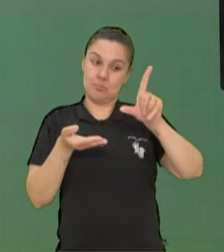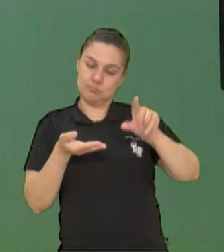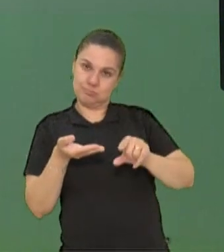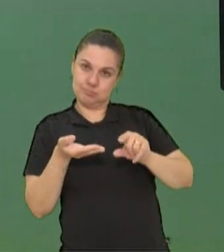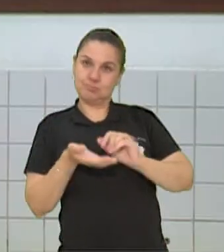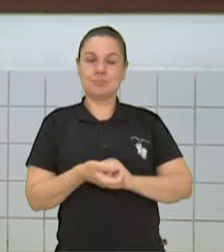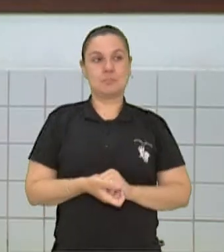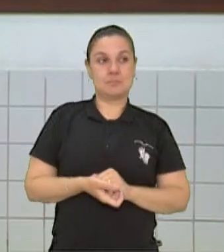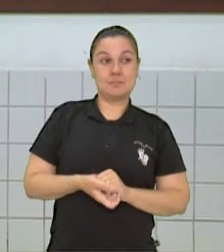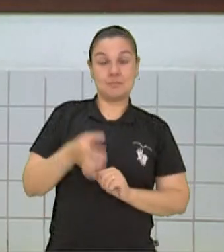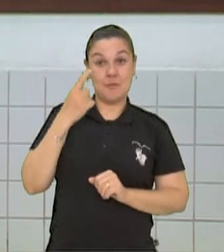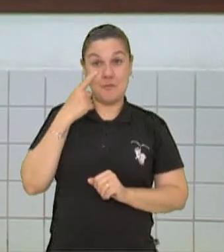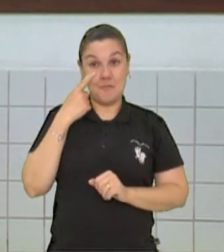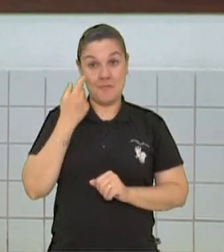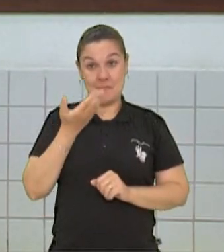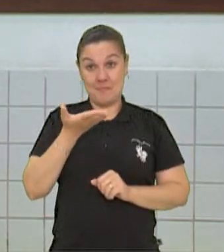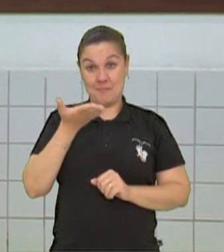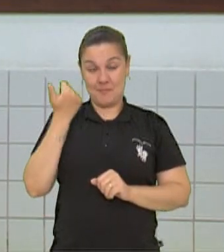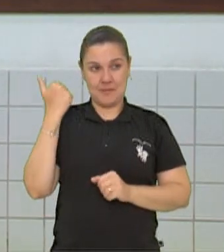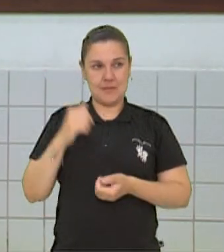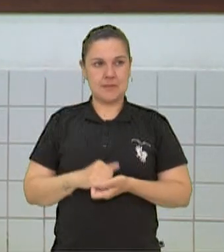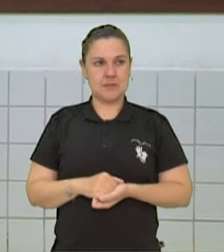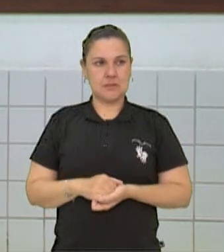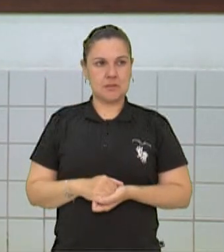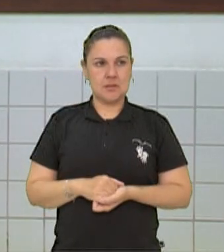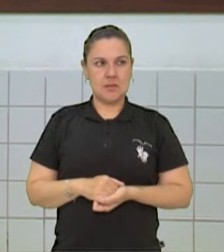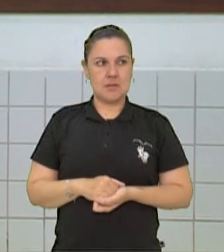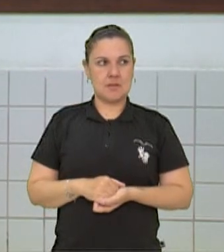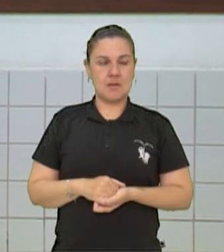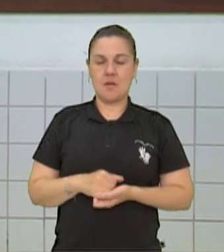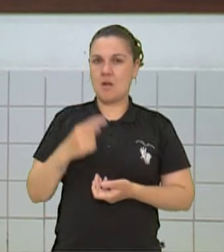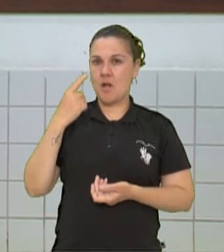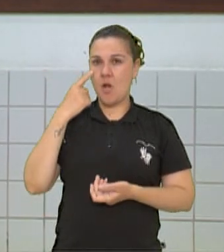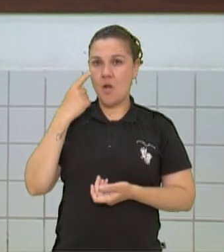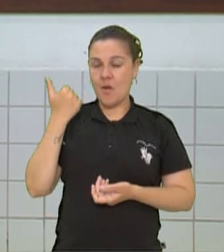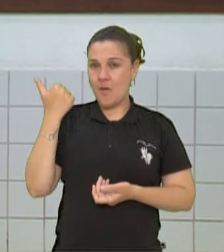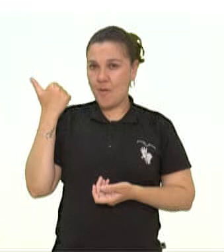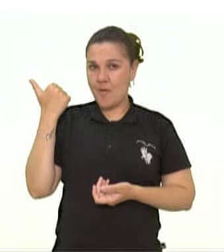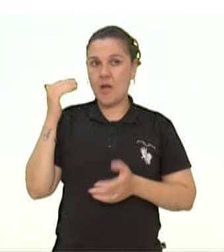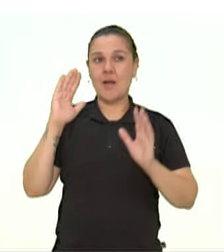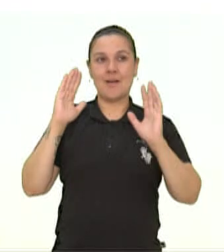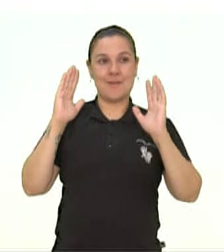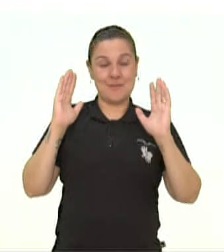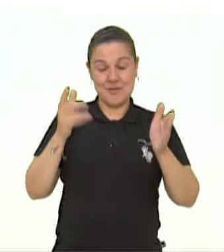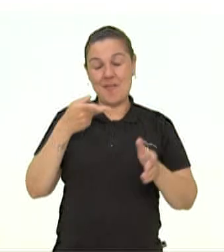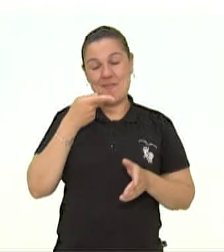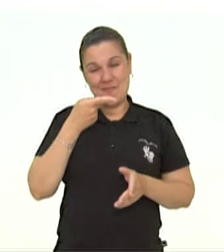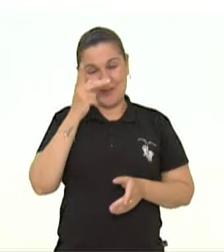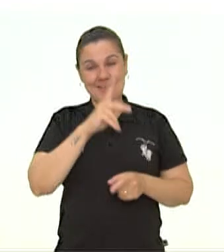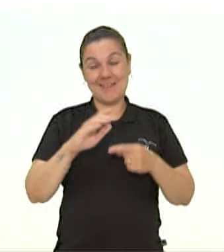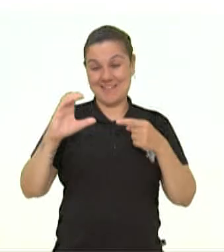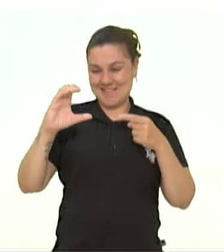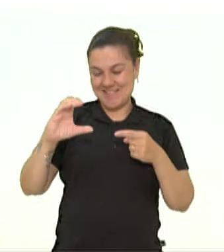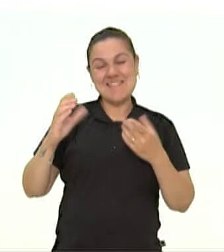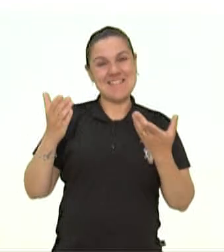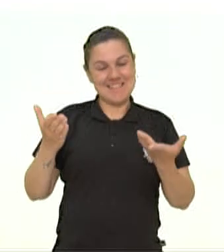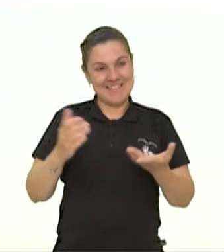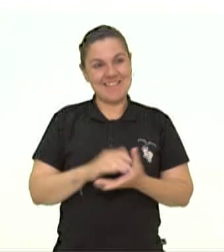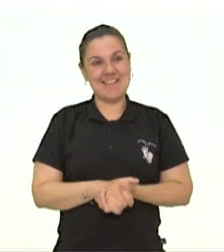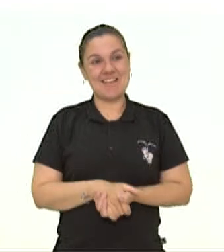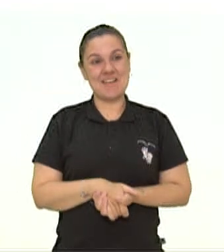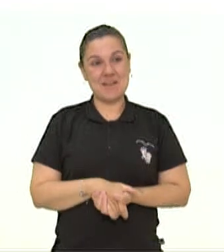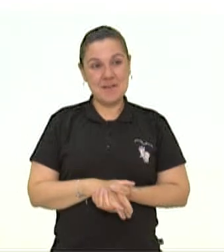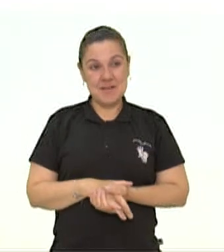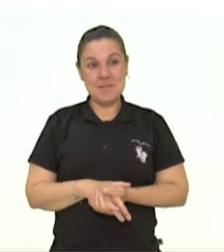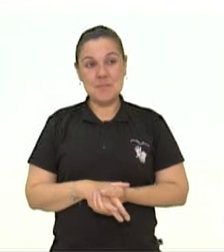diminuir. Então, vamos lá? Olha só, olha que interessante. Então, eu já tinha passado a resposta para você sem querer, né? A